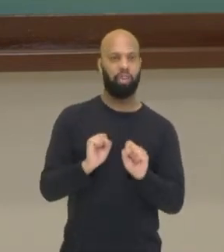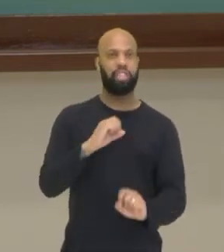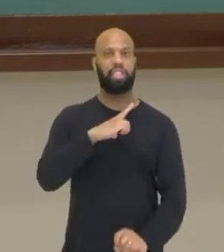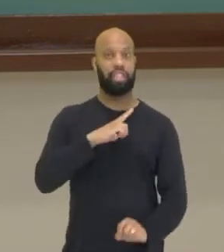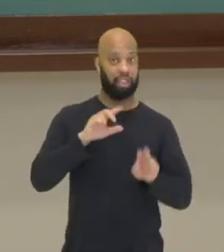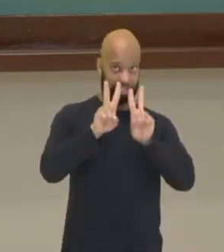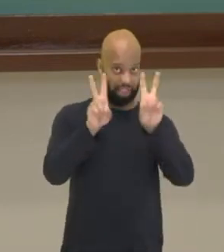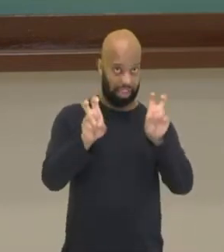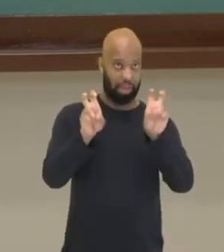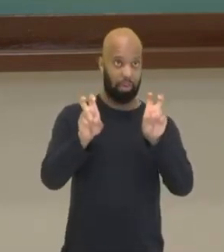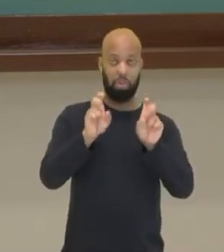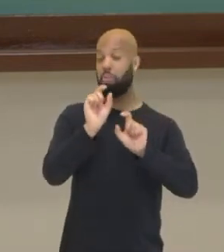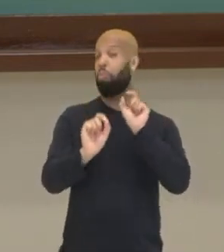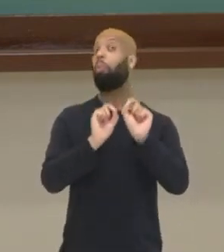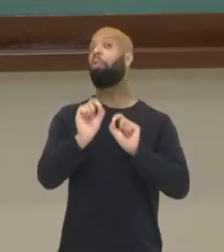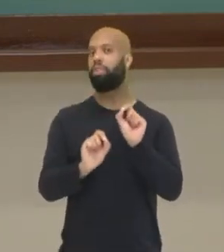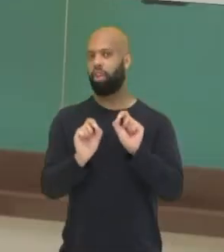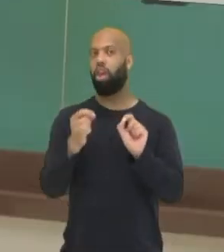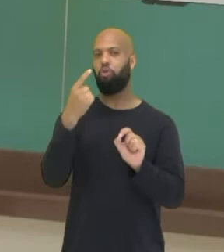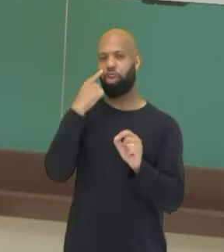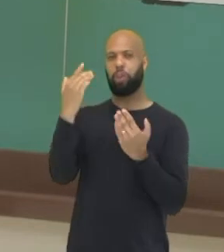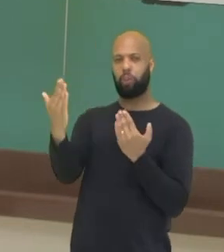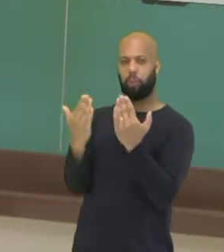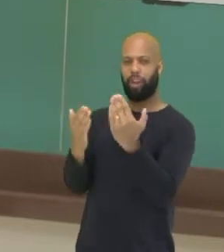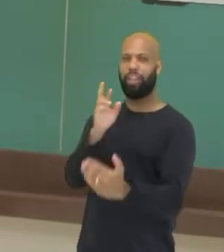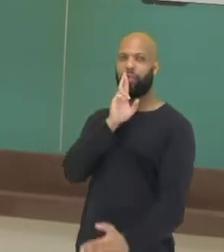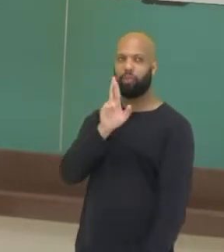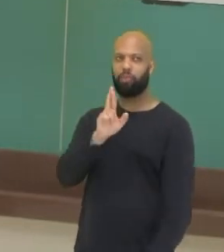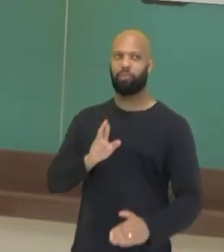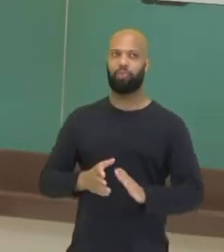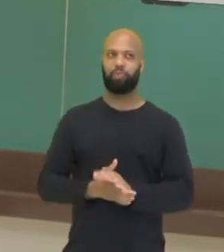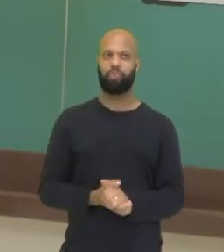o tema, né? Vamos lá então.